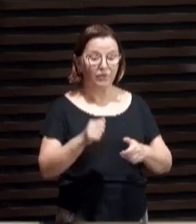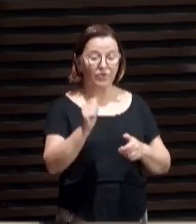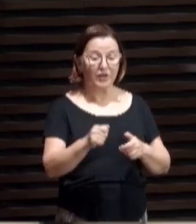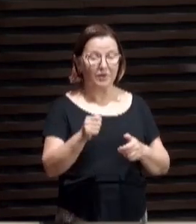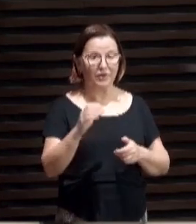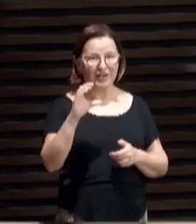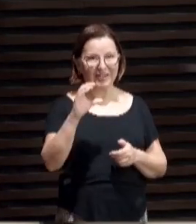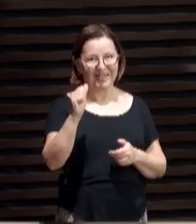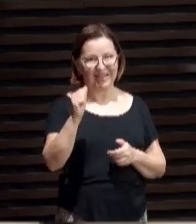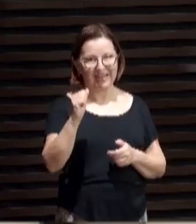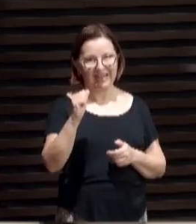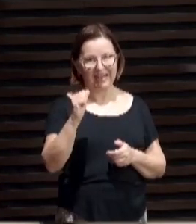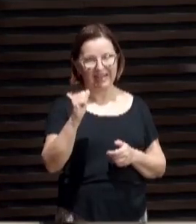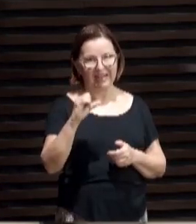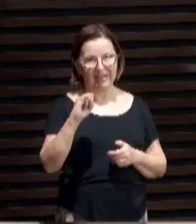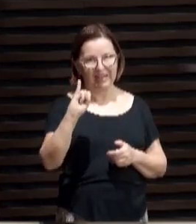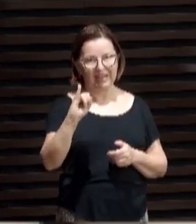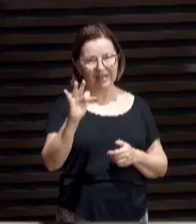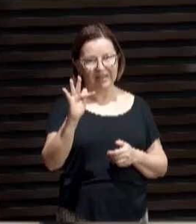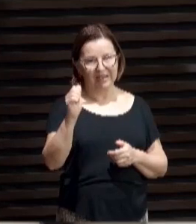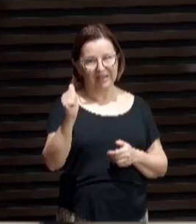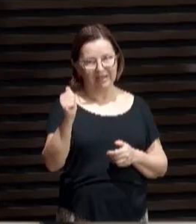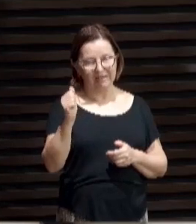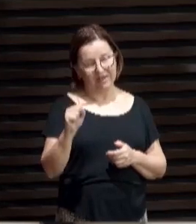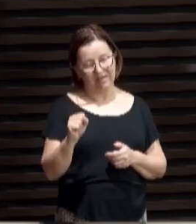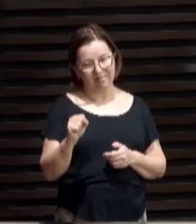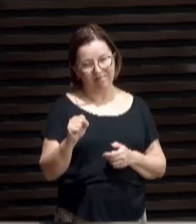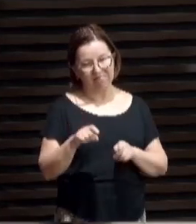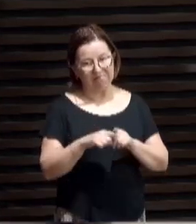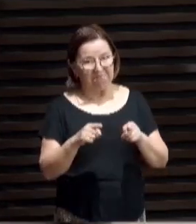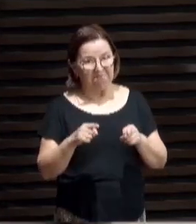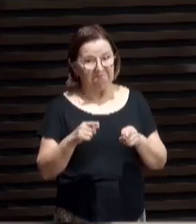Mas possivelmente eles não tiveram nada para acusá-lo.